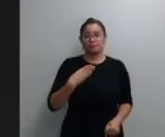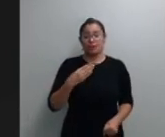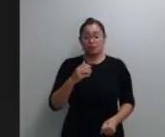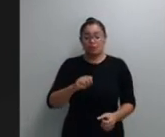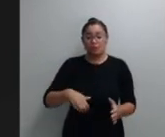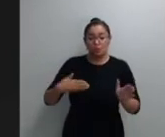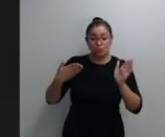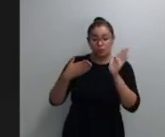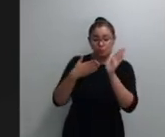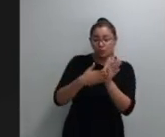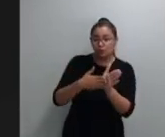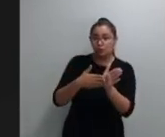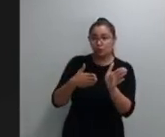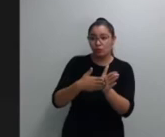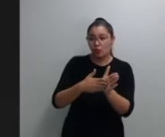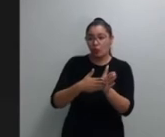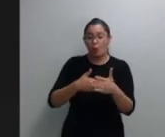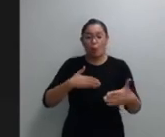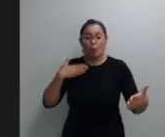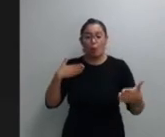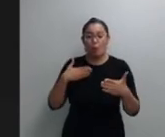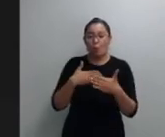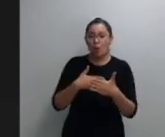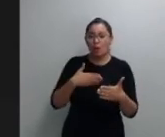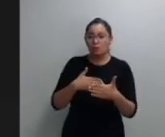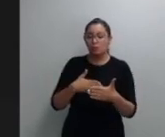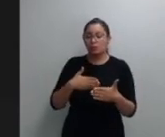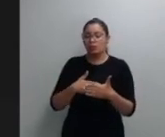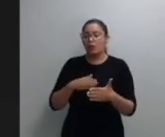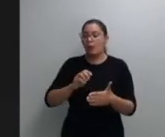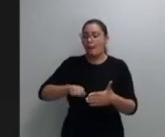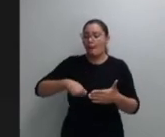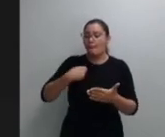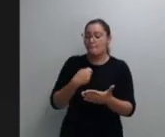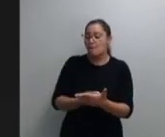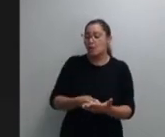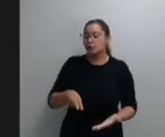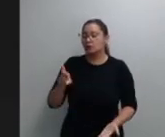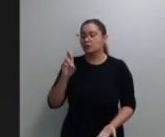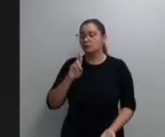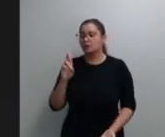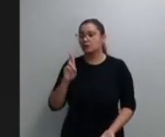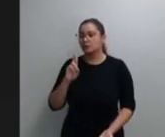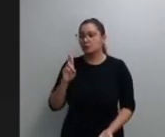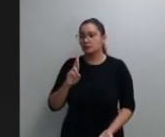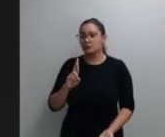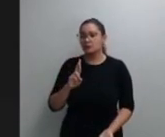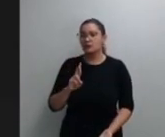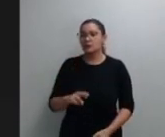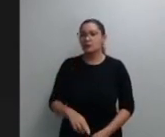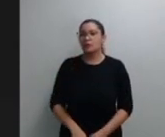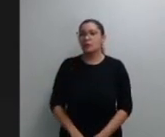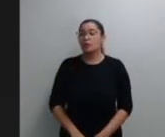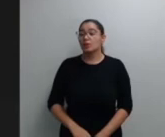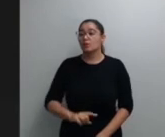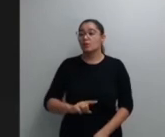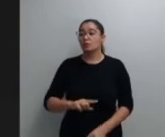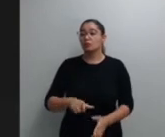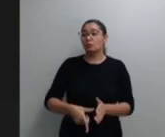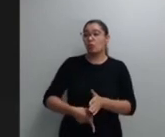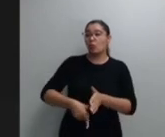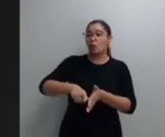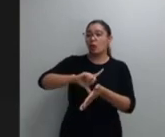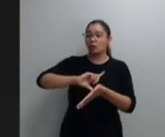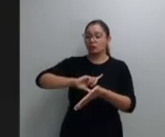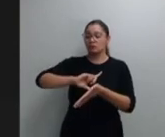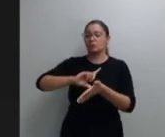deferida mediante apresentação de carta de fiança restou confirmada na sentença de procedência da demanda posteriormente foi proposta ação de